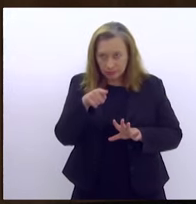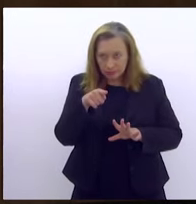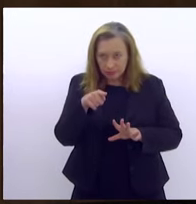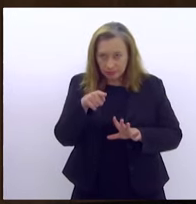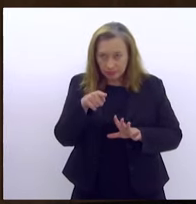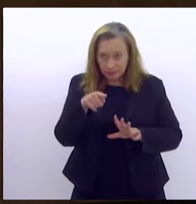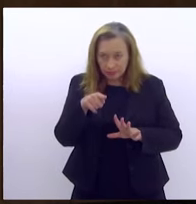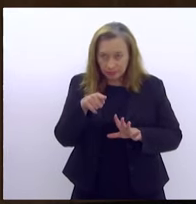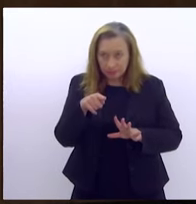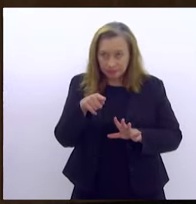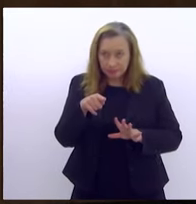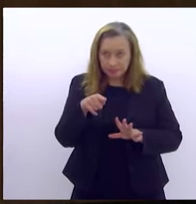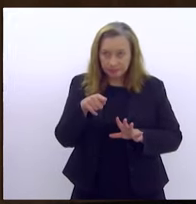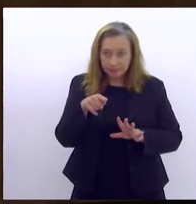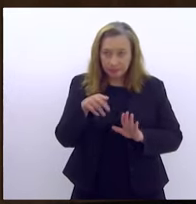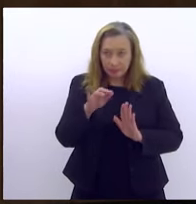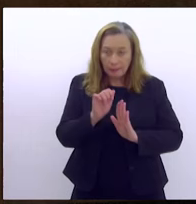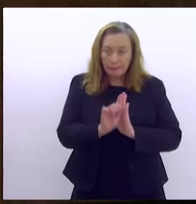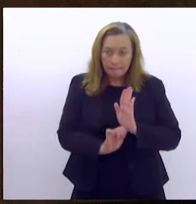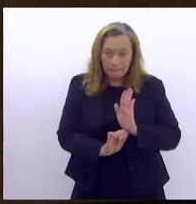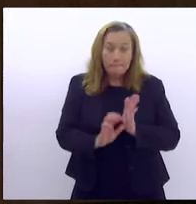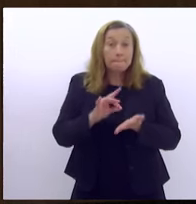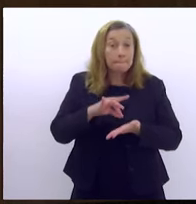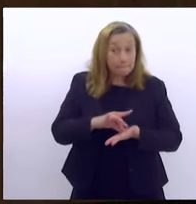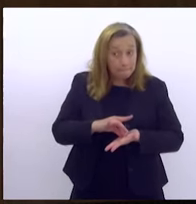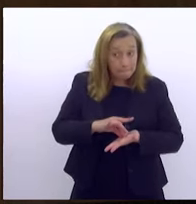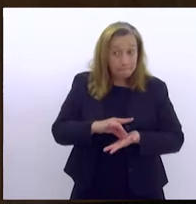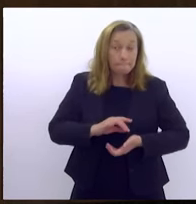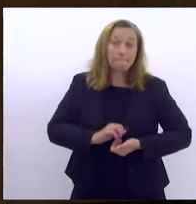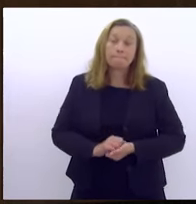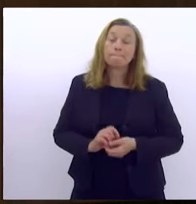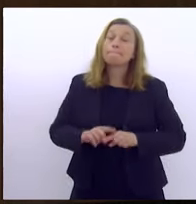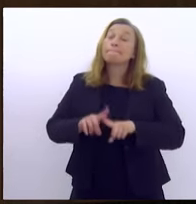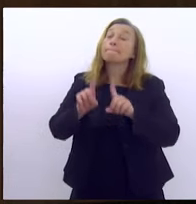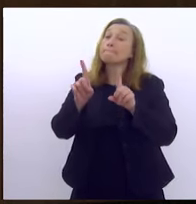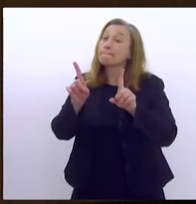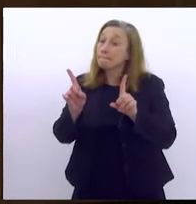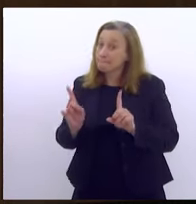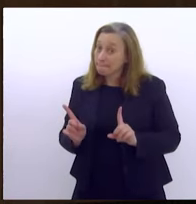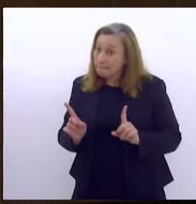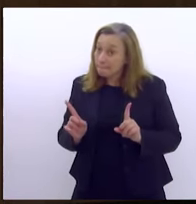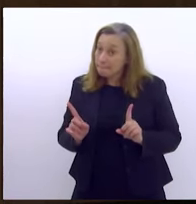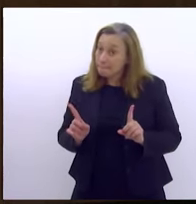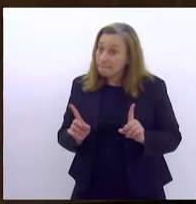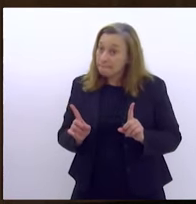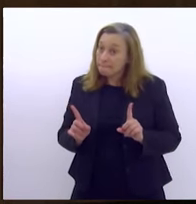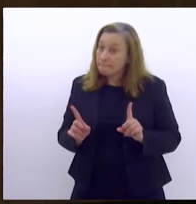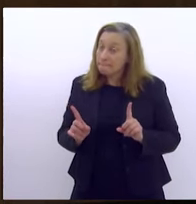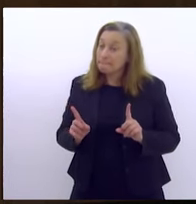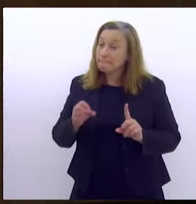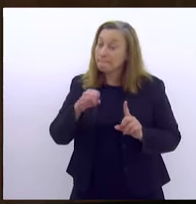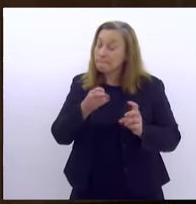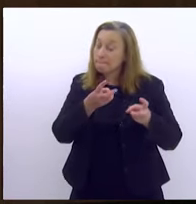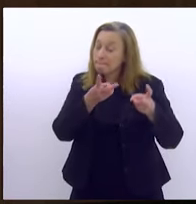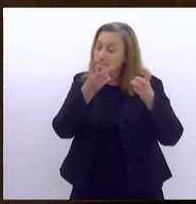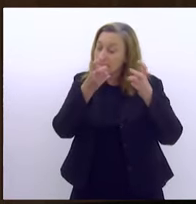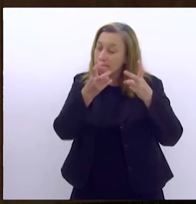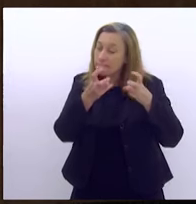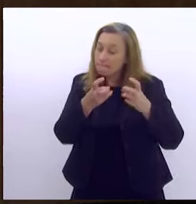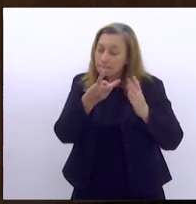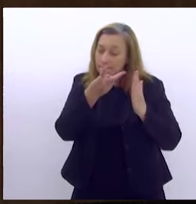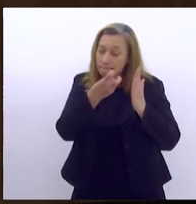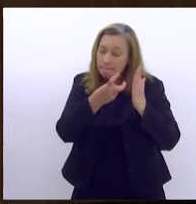é a redação original. Mas se a senhora for ler